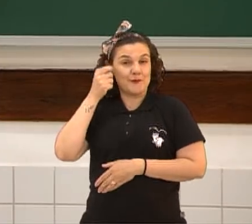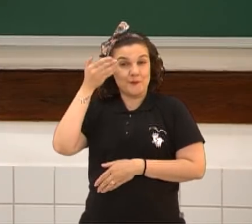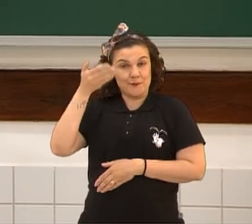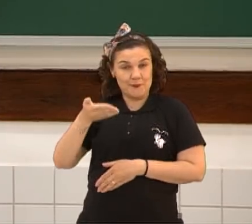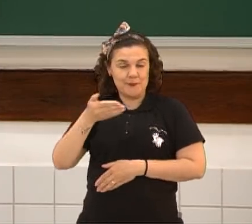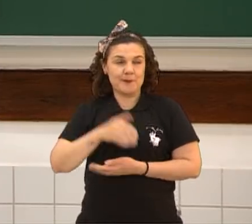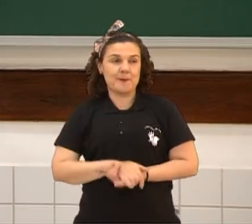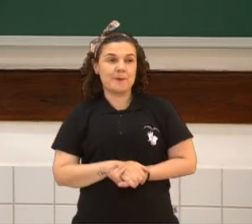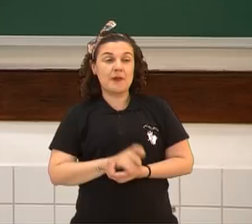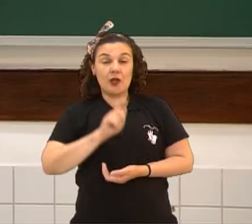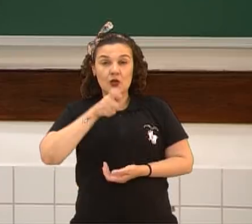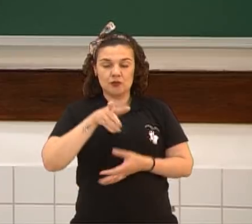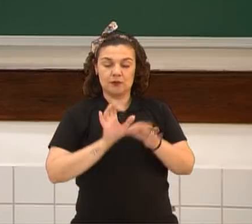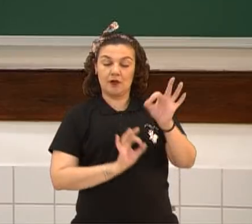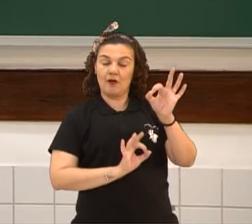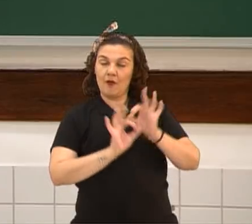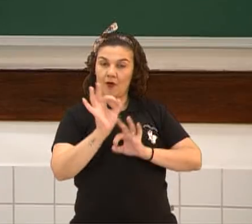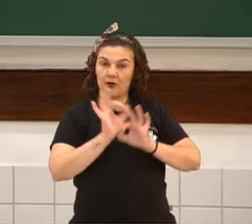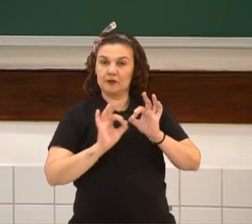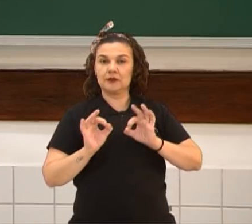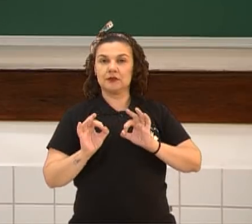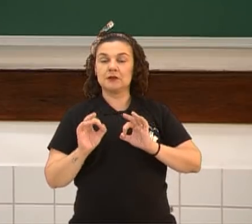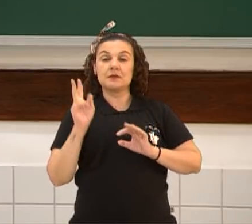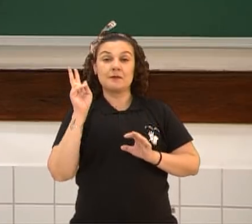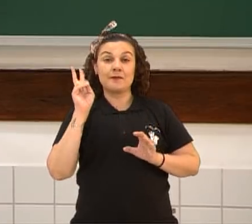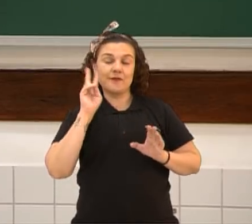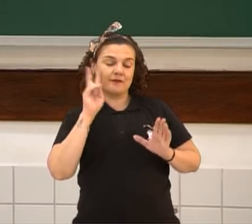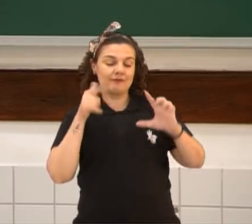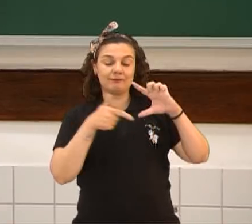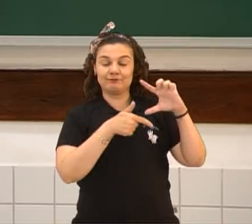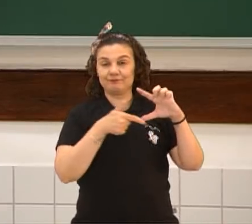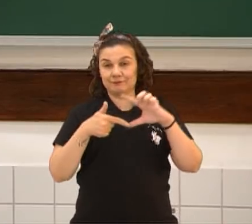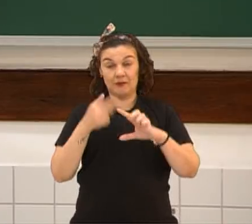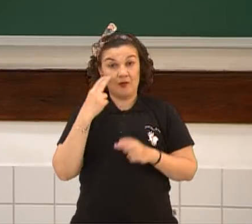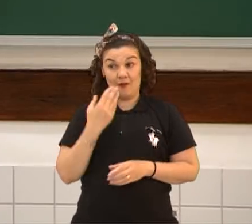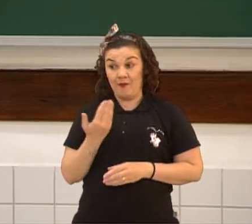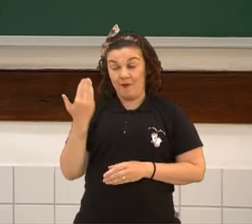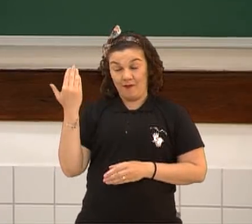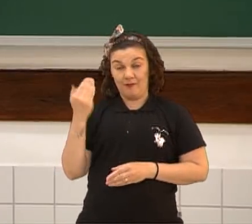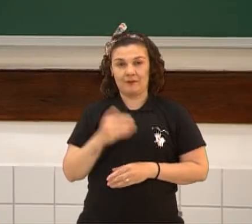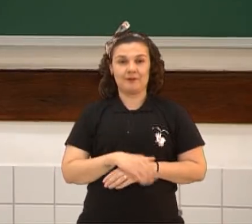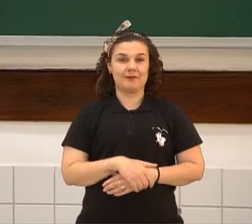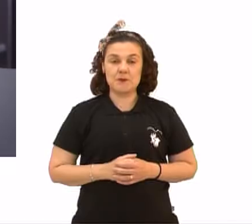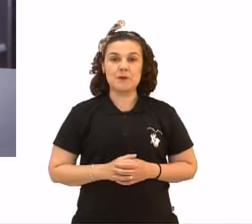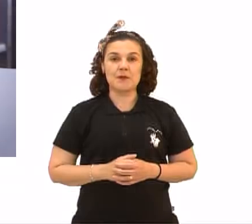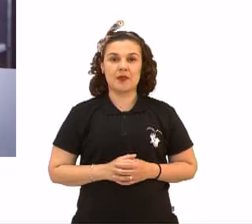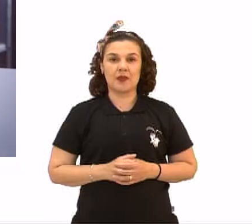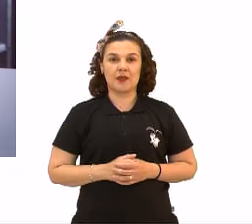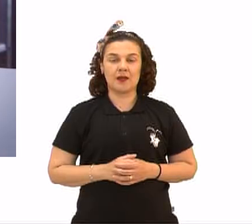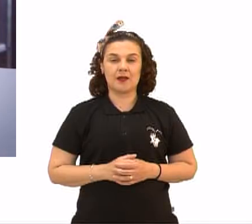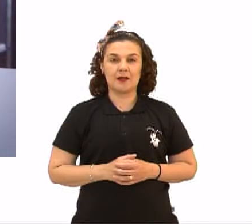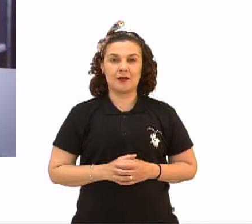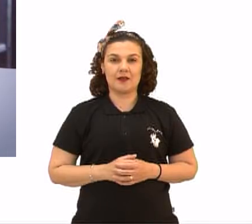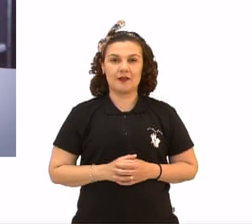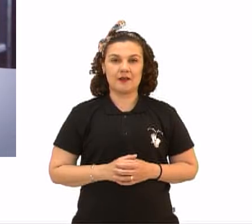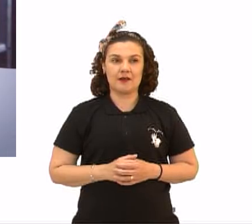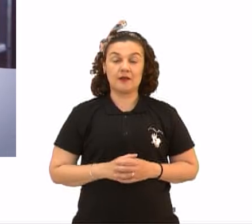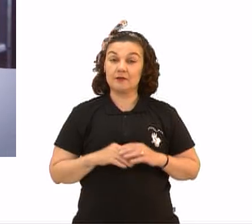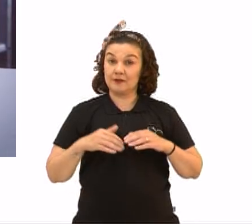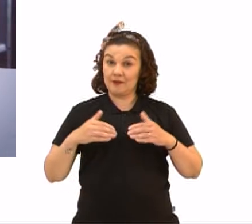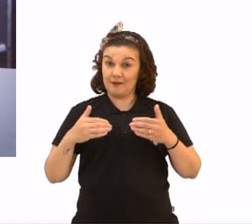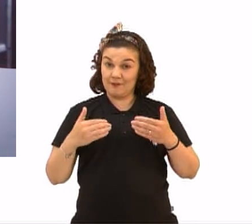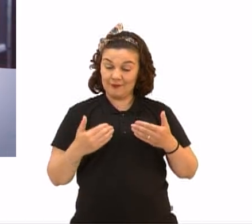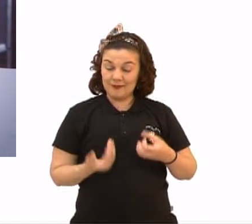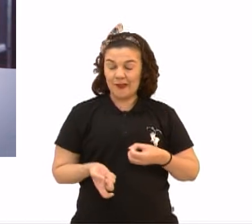sobre a confecção, a criação dos quadrinhos, né? Então acompanhe mais esse vídeo. Então, dando continuidade